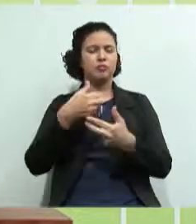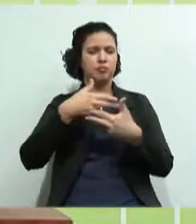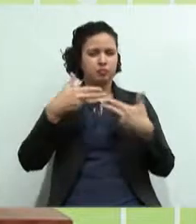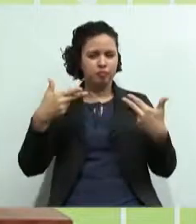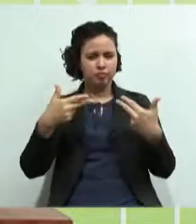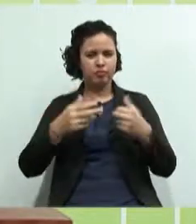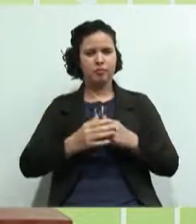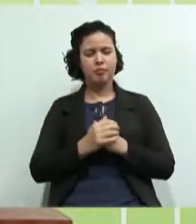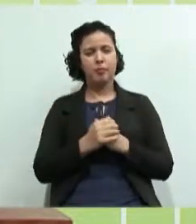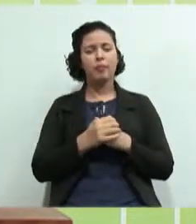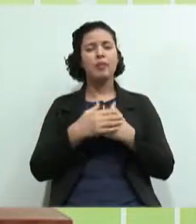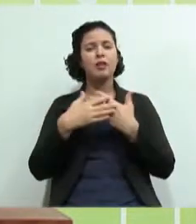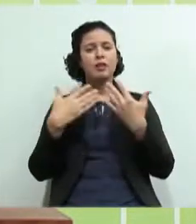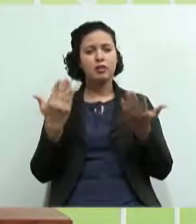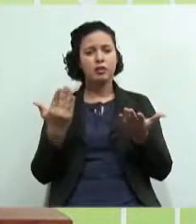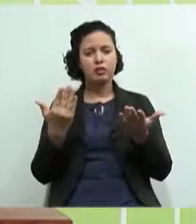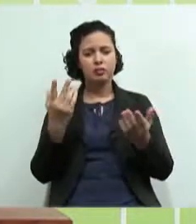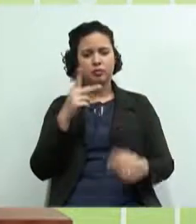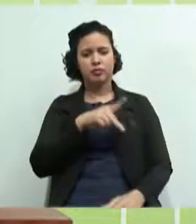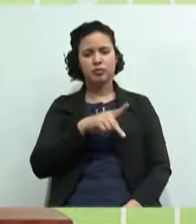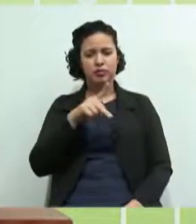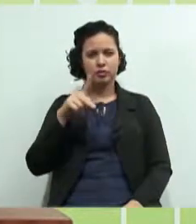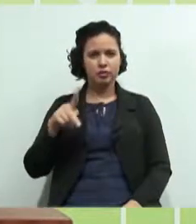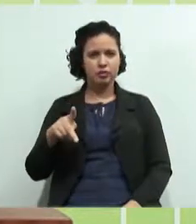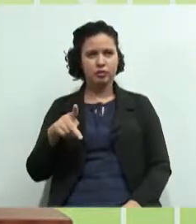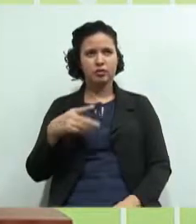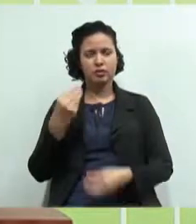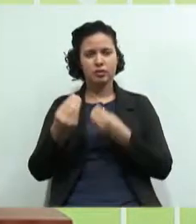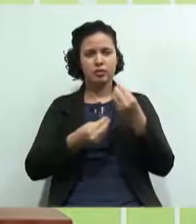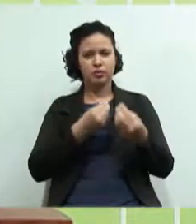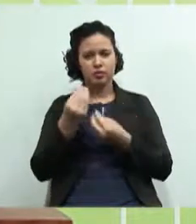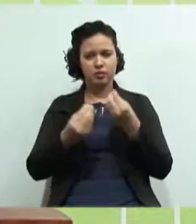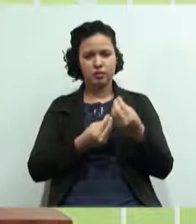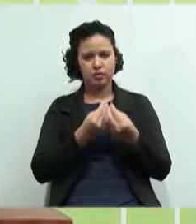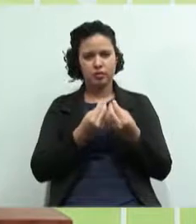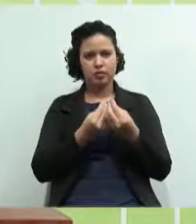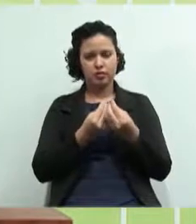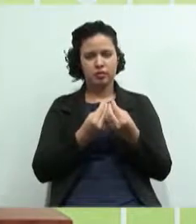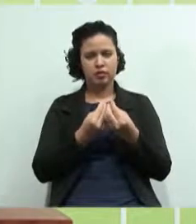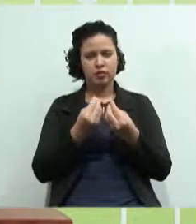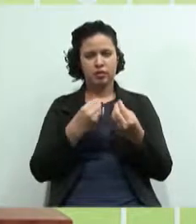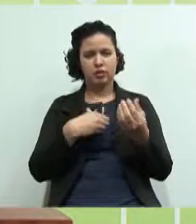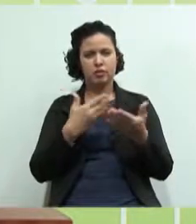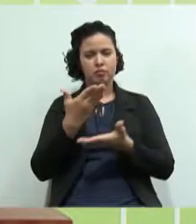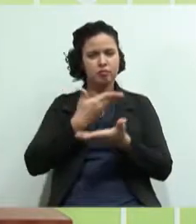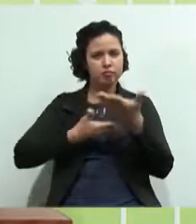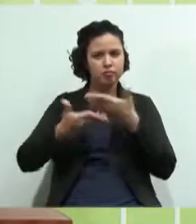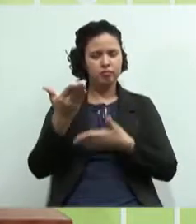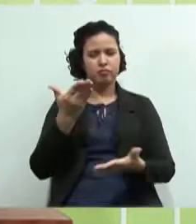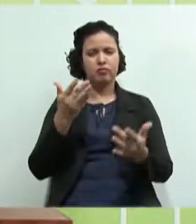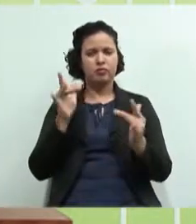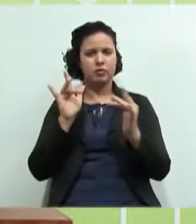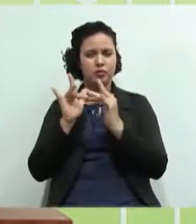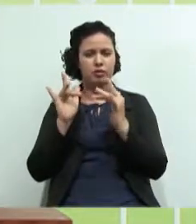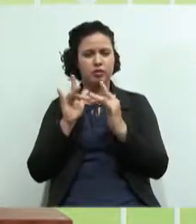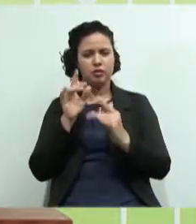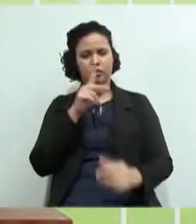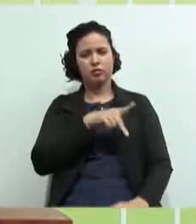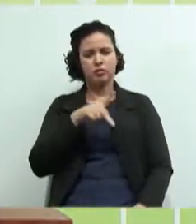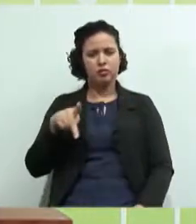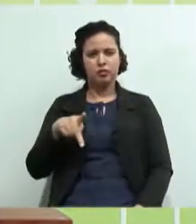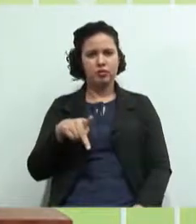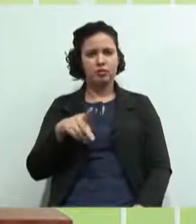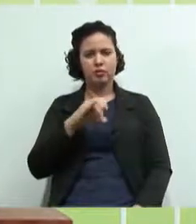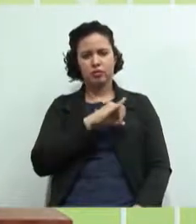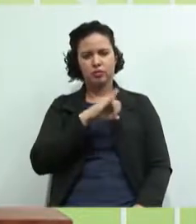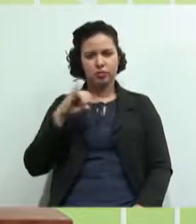é isso? Então, né, professor Jorge, como é que estamos aí? Como é que está a interação aí, os alunos, professores presenciais? Manda um alô para